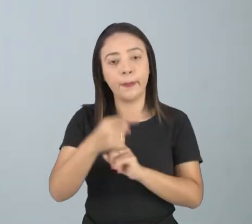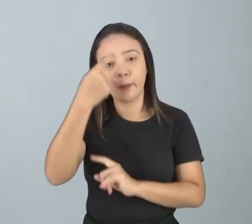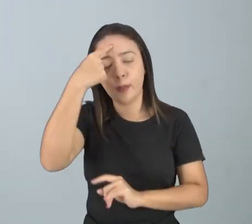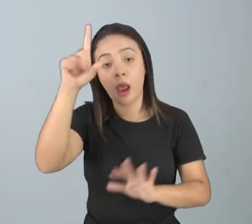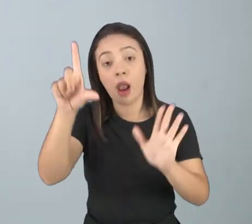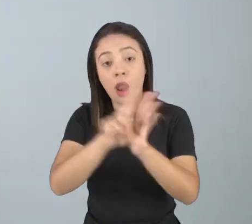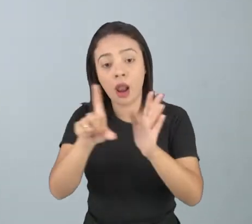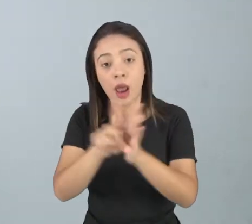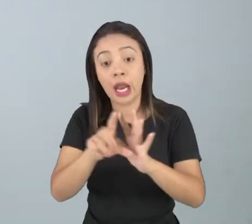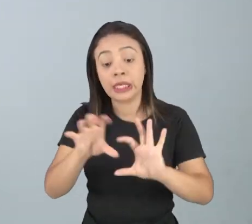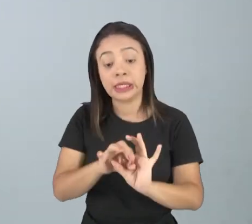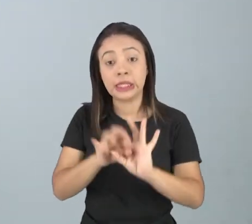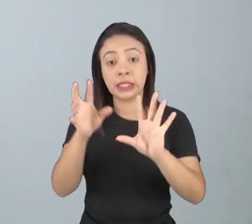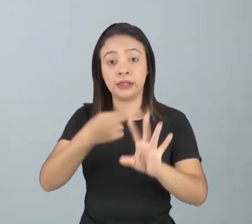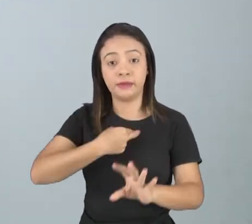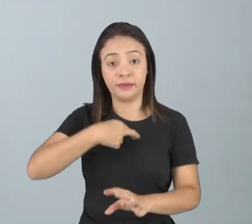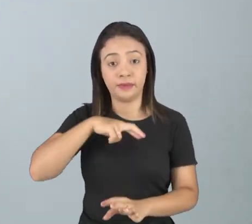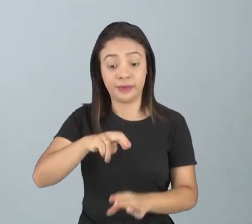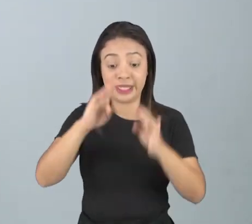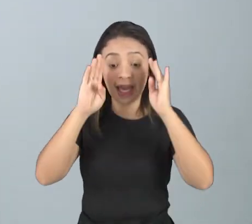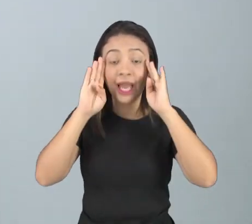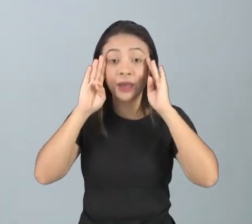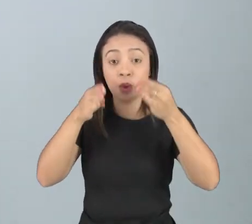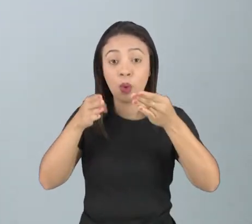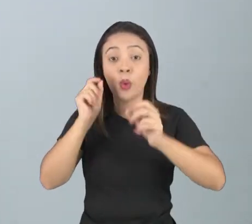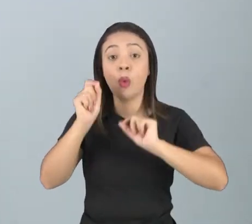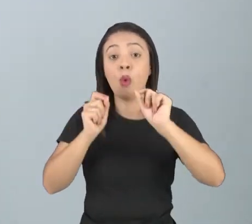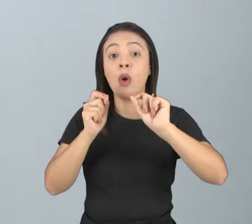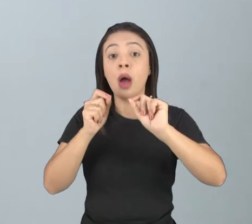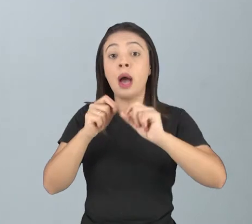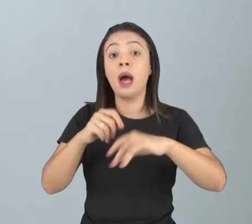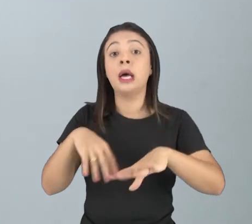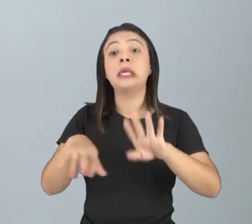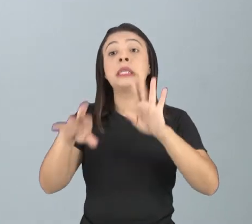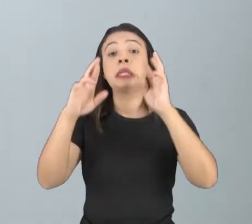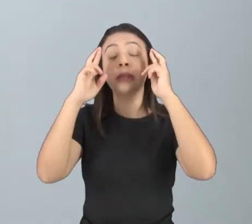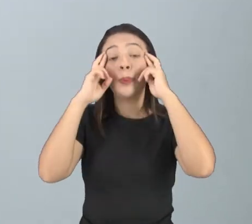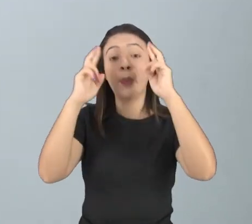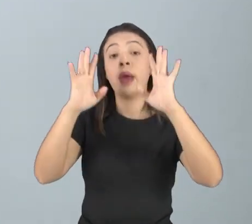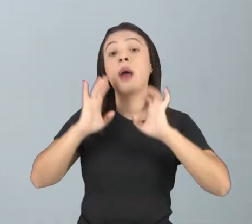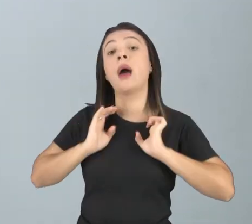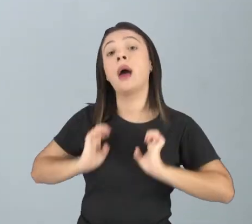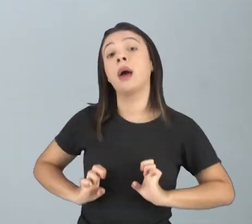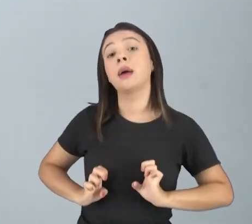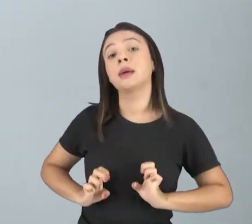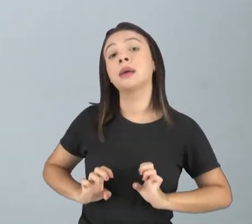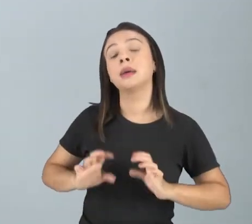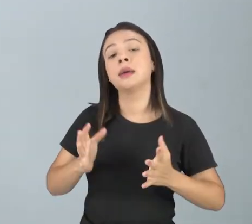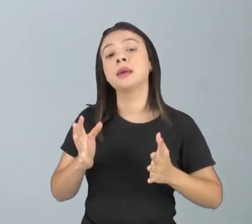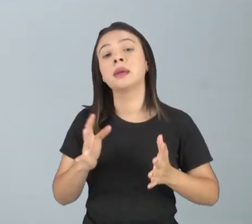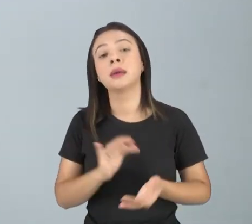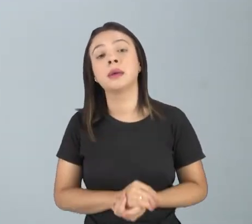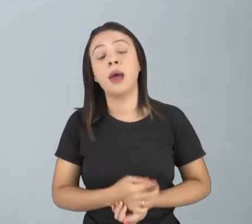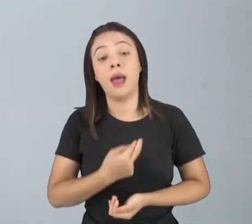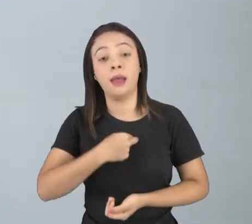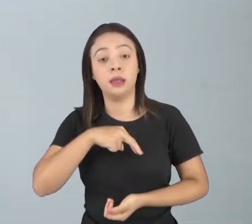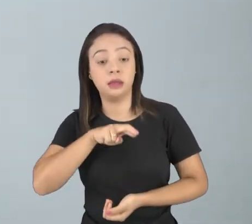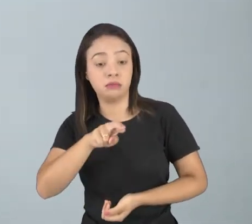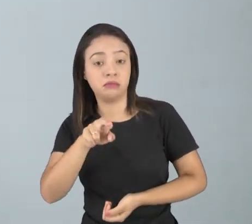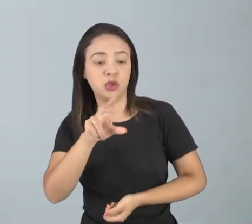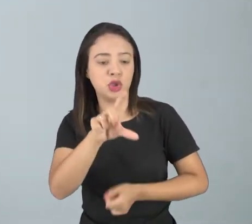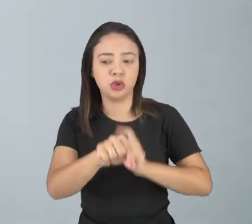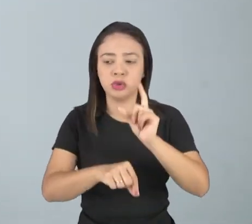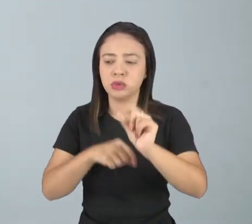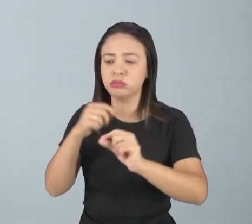princípio ético e aí cada religião ela vai se adaptando, né? Seja no privado religioso, se adapta,